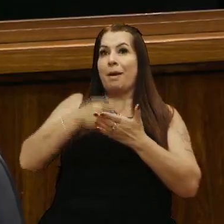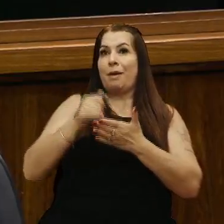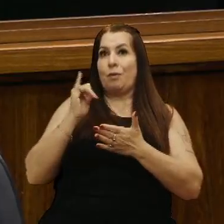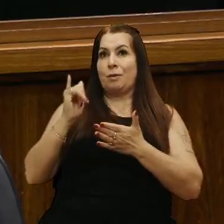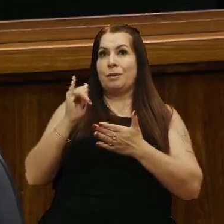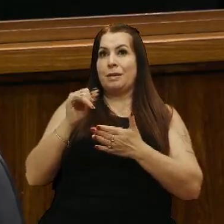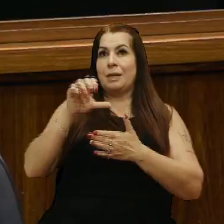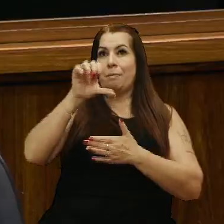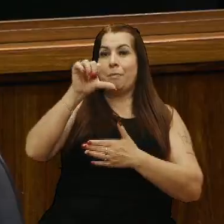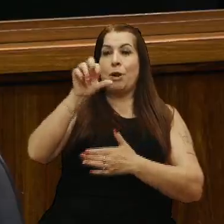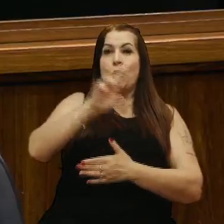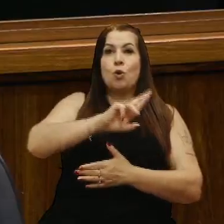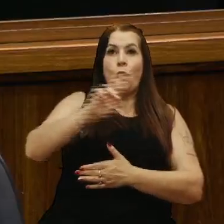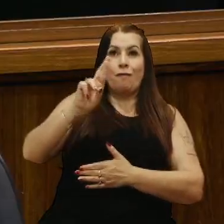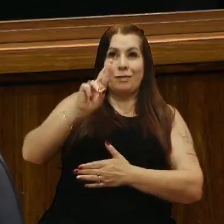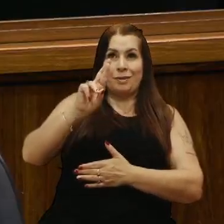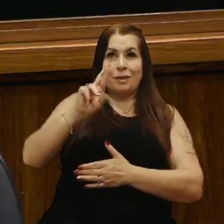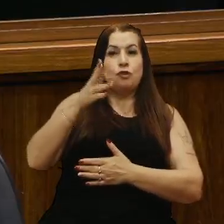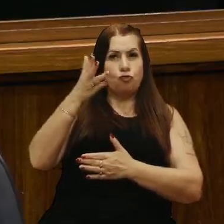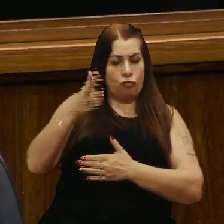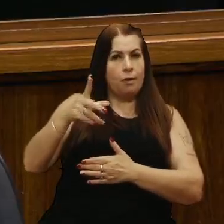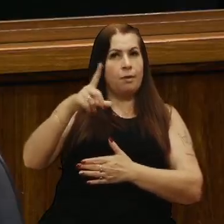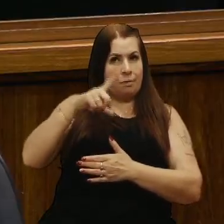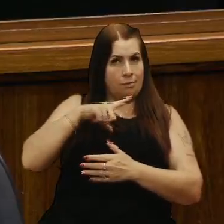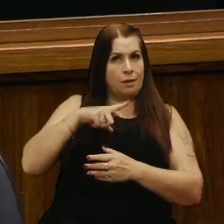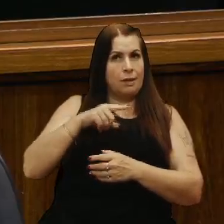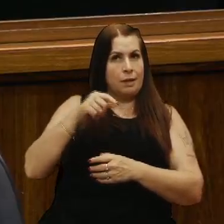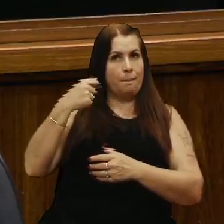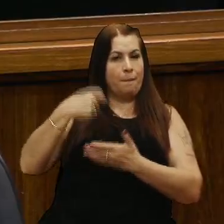para R$ 9,00, sendo que já temos uma das